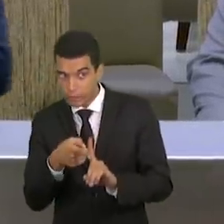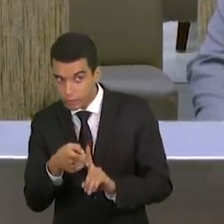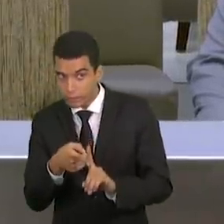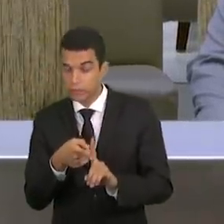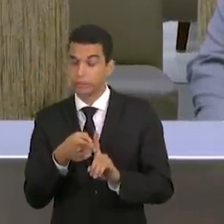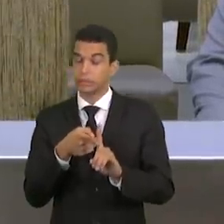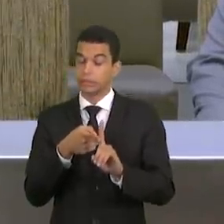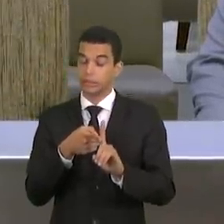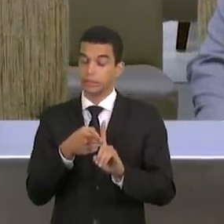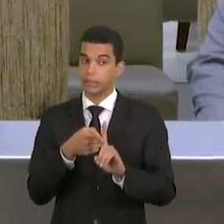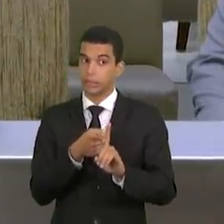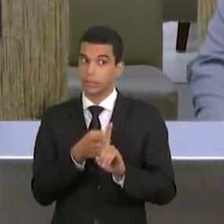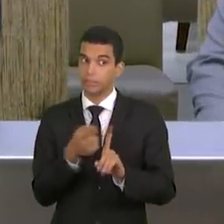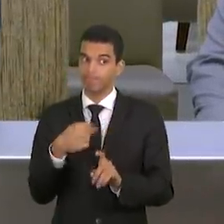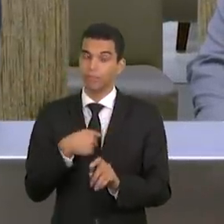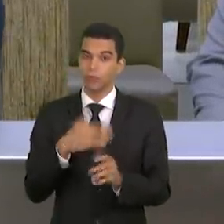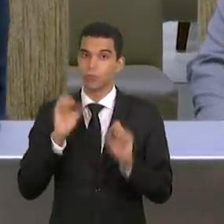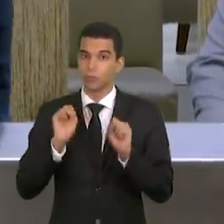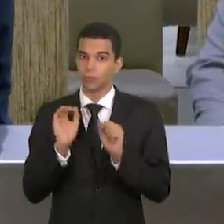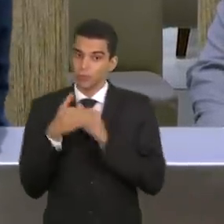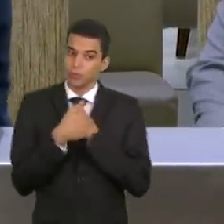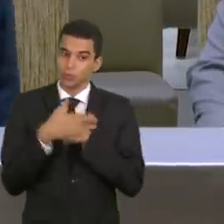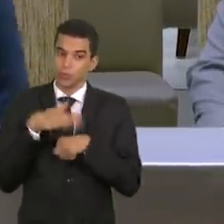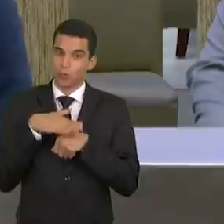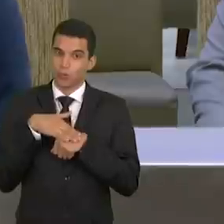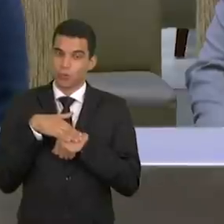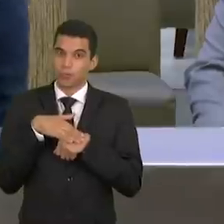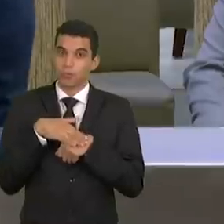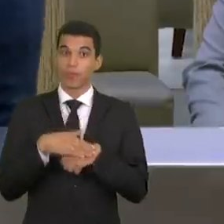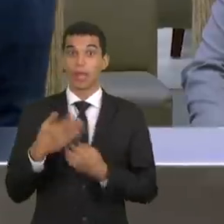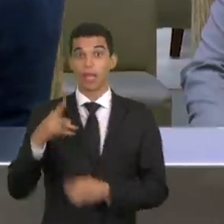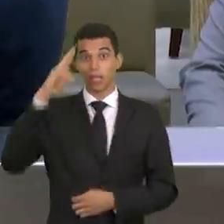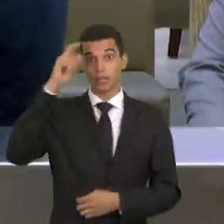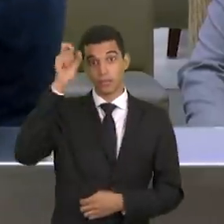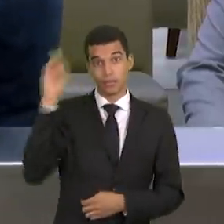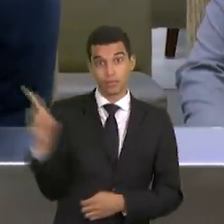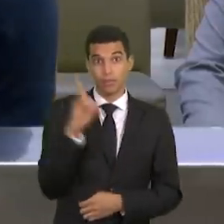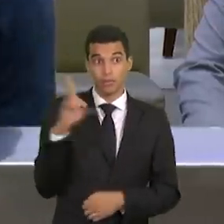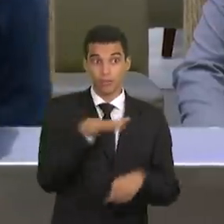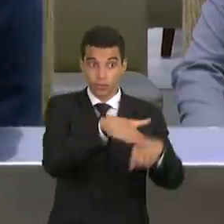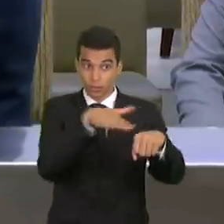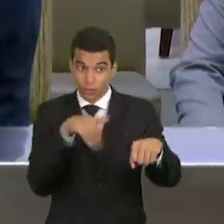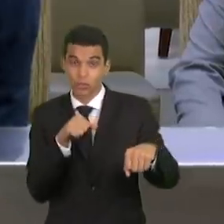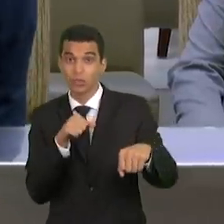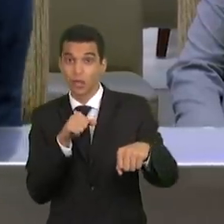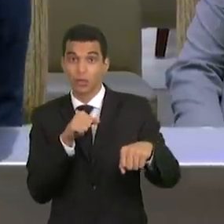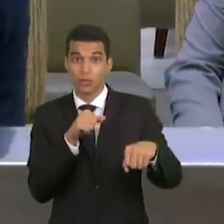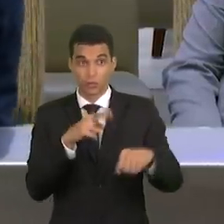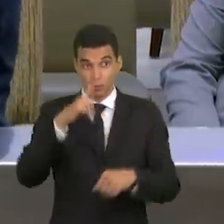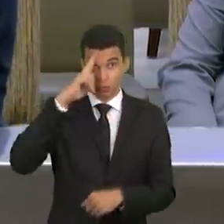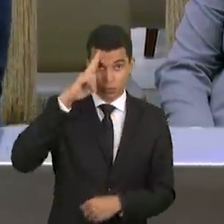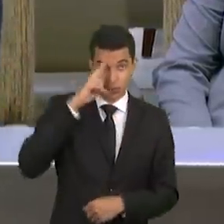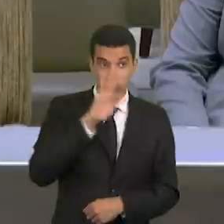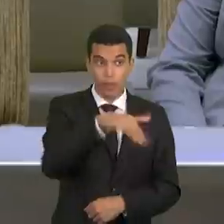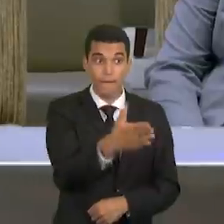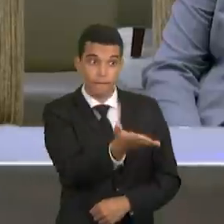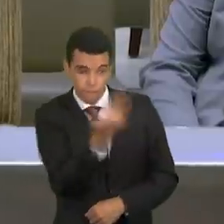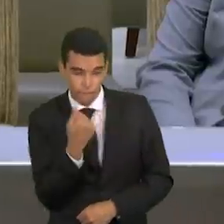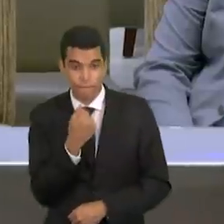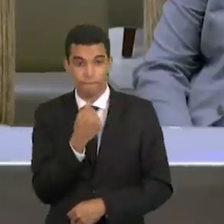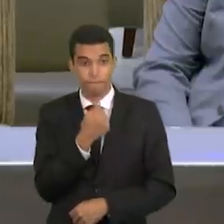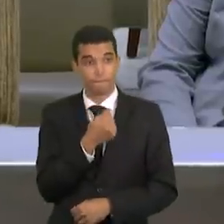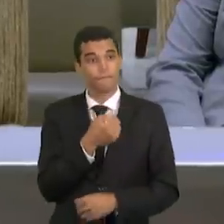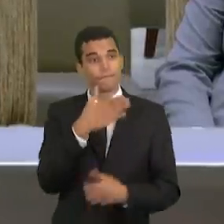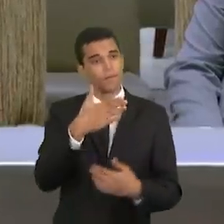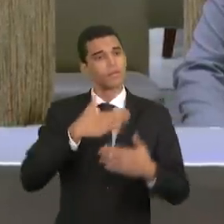disse para ele: vá para casa, meu filho, lave os pés, coma, beba e se deite